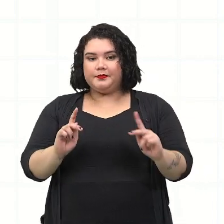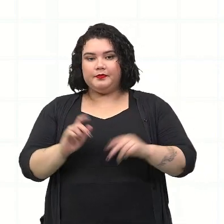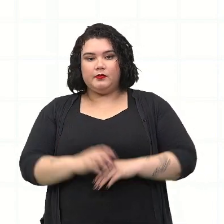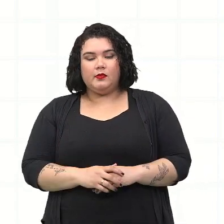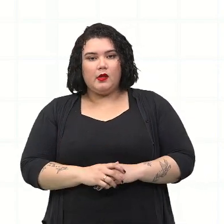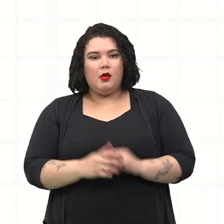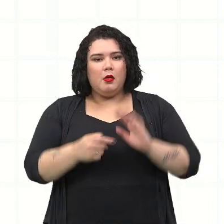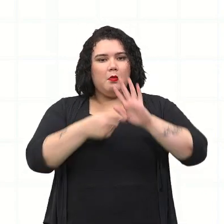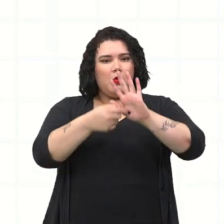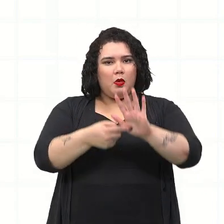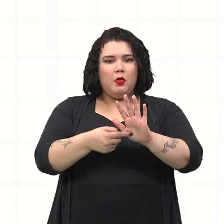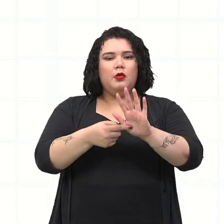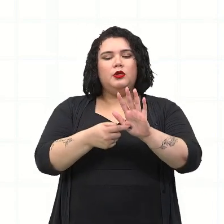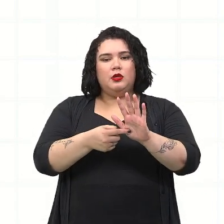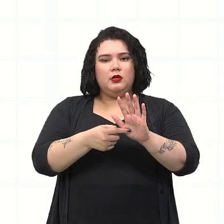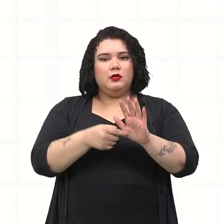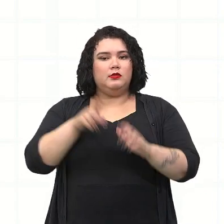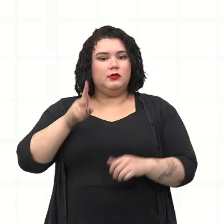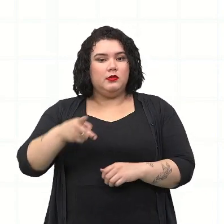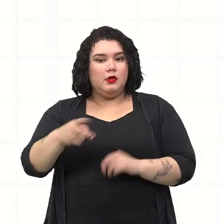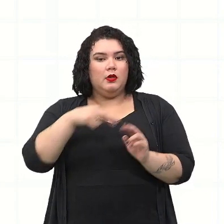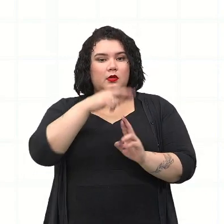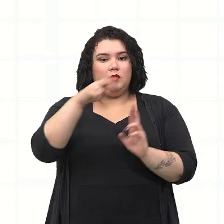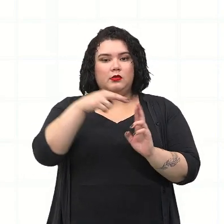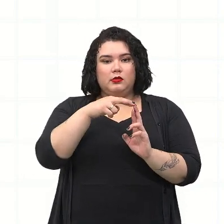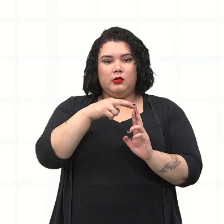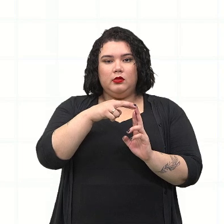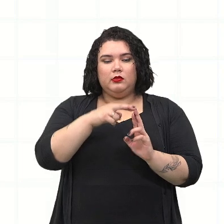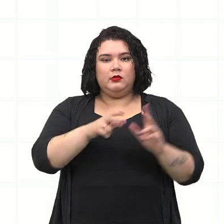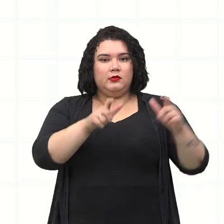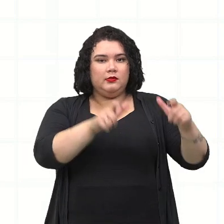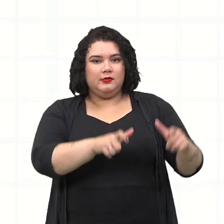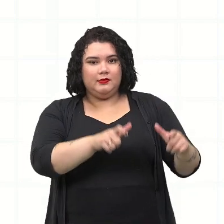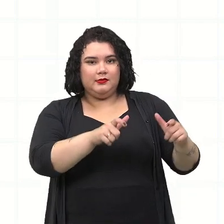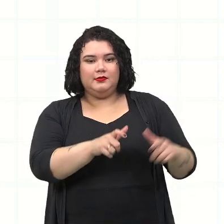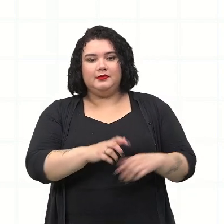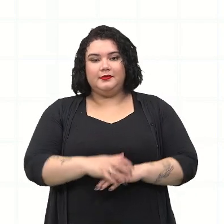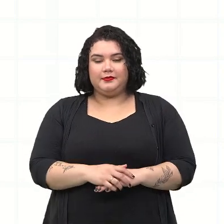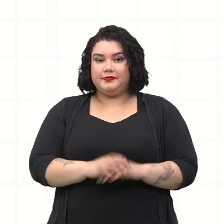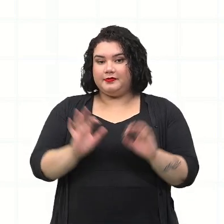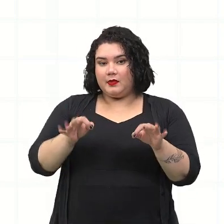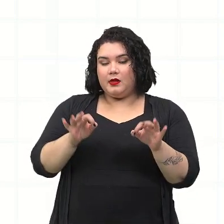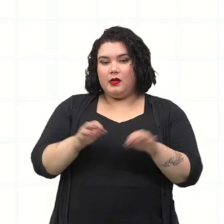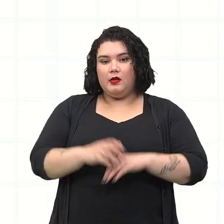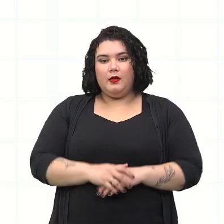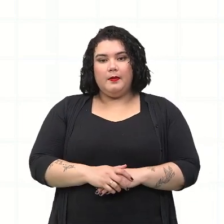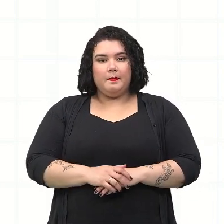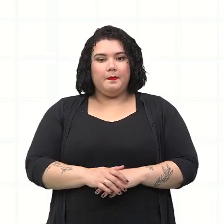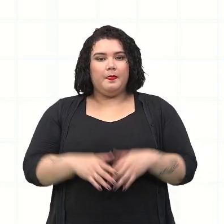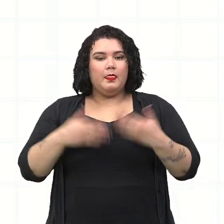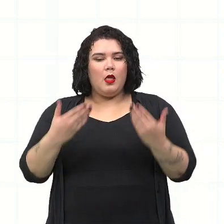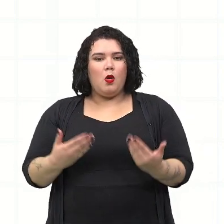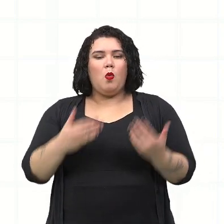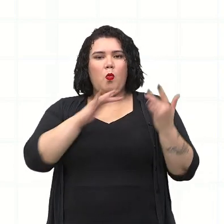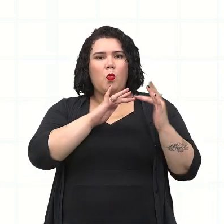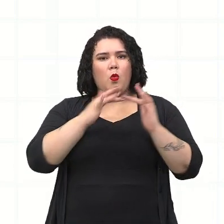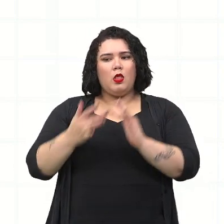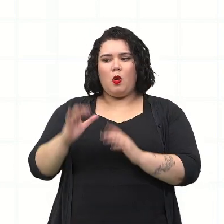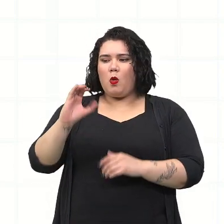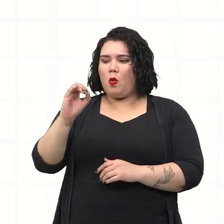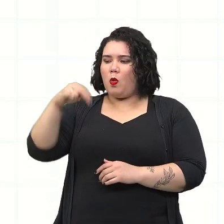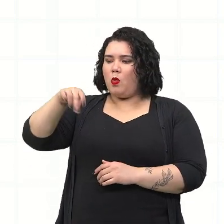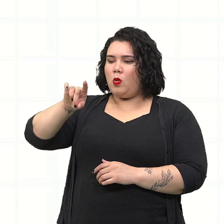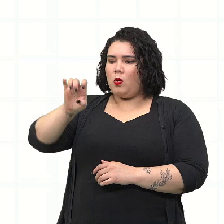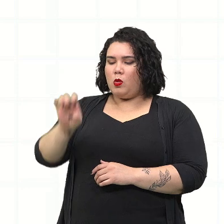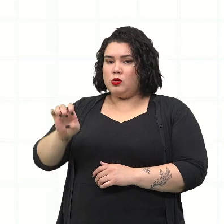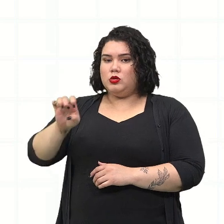Indica lugar e é sempre usado para se referir a um lugar. O que acontece bastante é que a gente usa onde em contextos em que não nos referimos